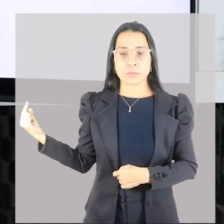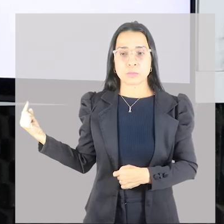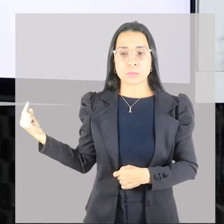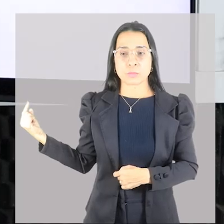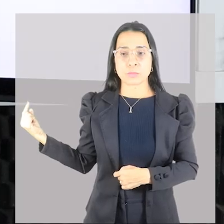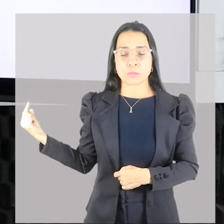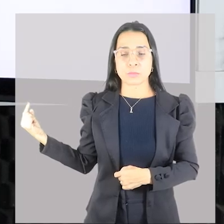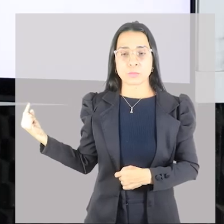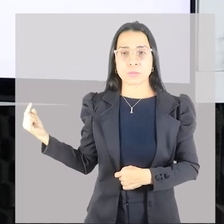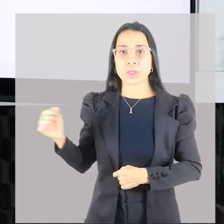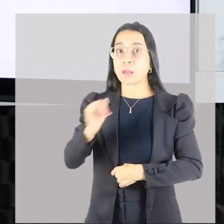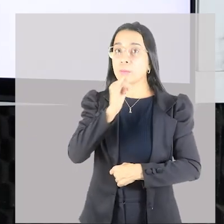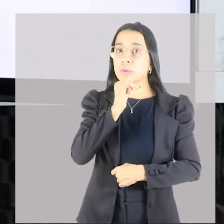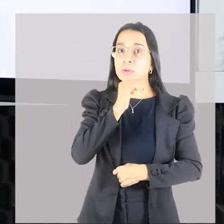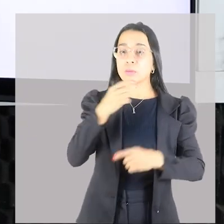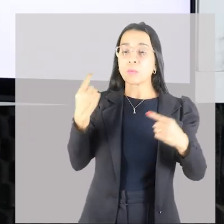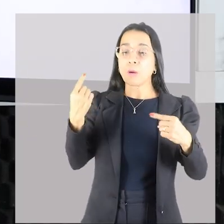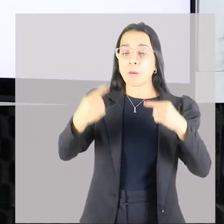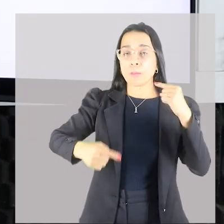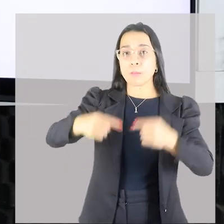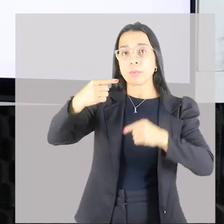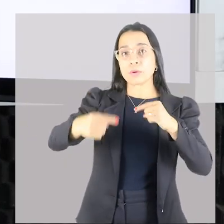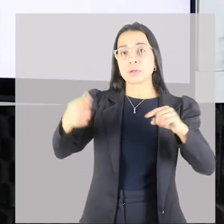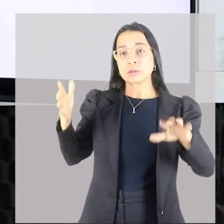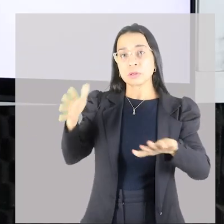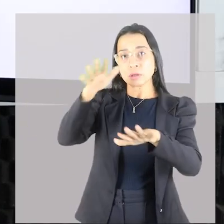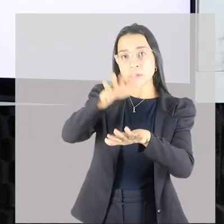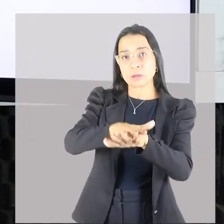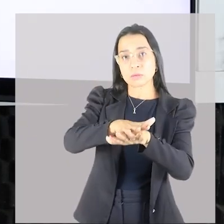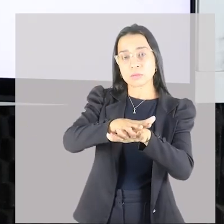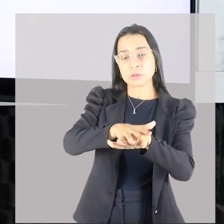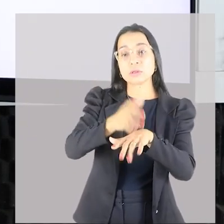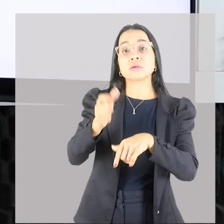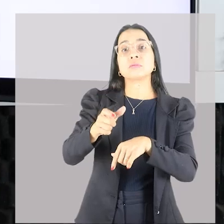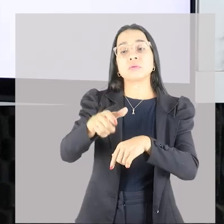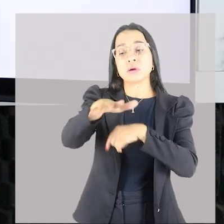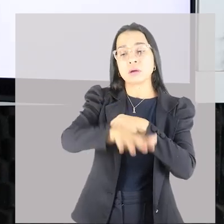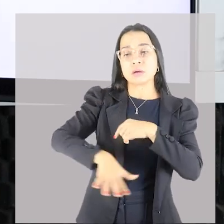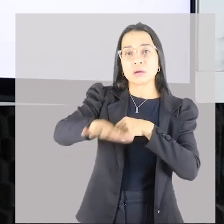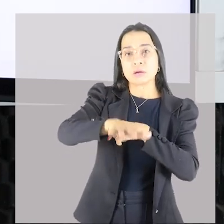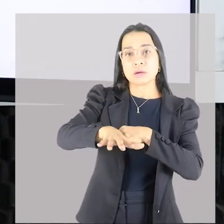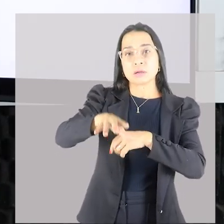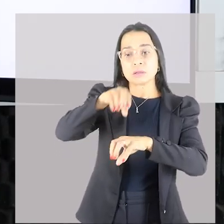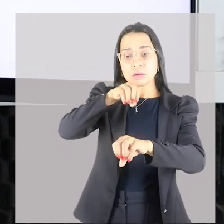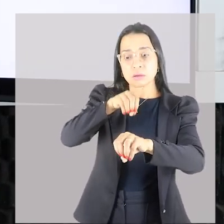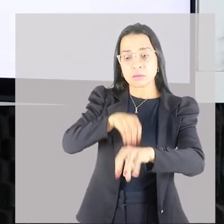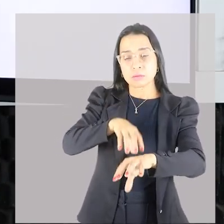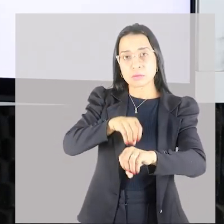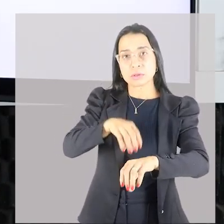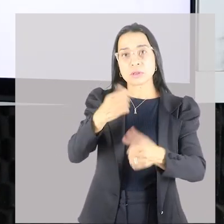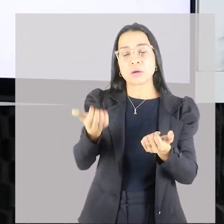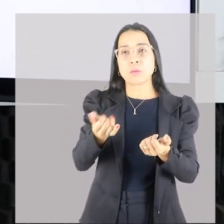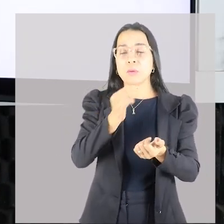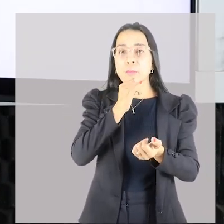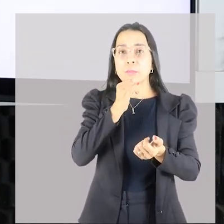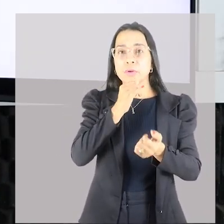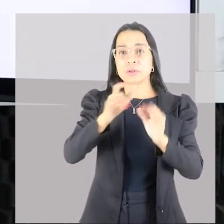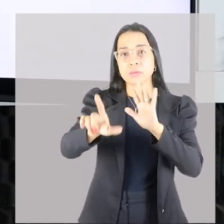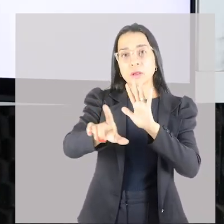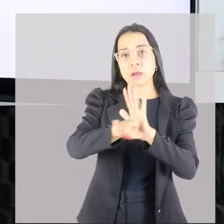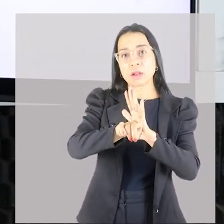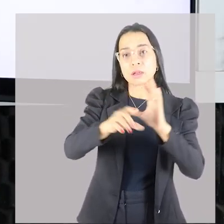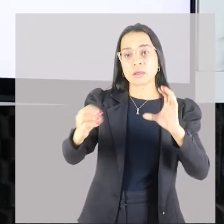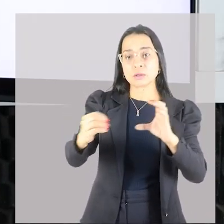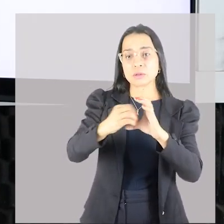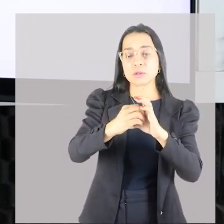exemplo, políticas inclusivas na área da educação, como é, por exemplo, a lei de cotas, né? No mercado de